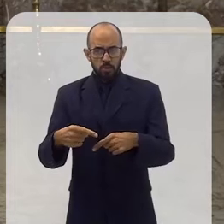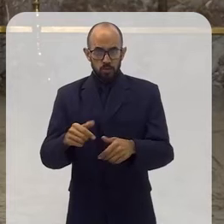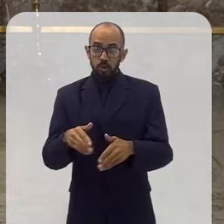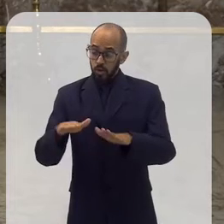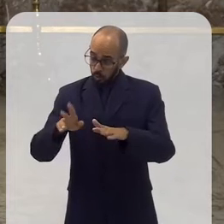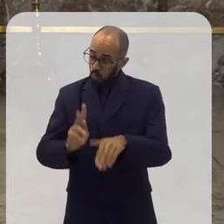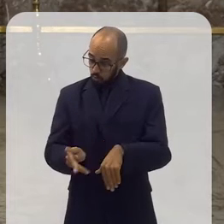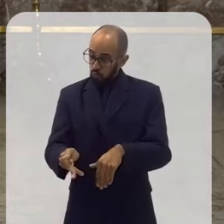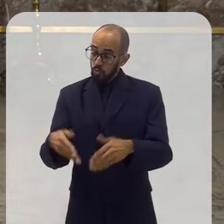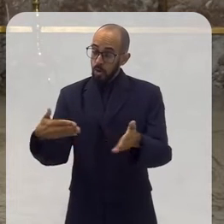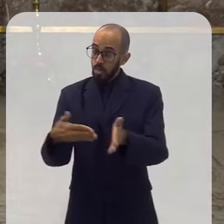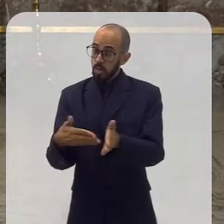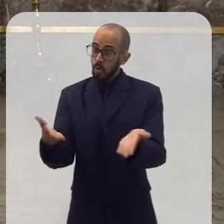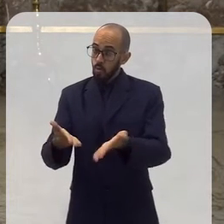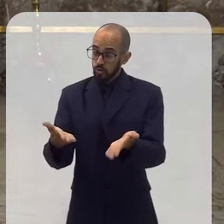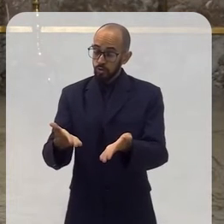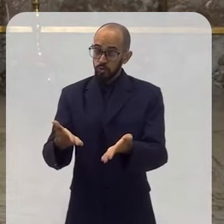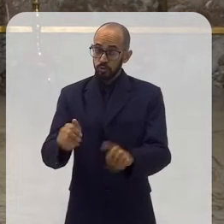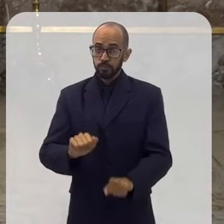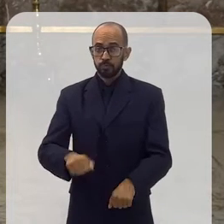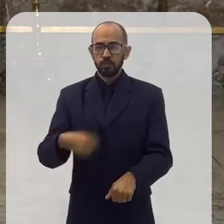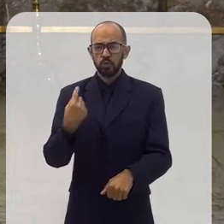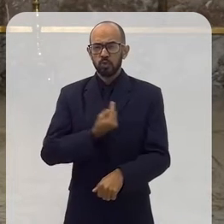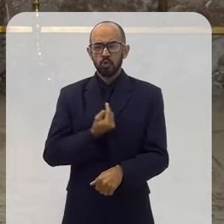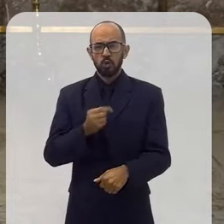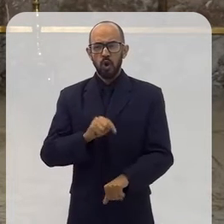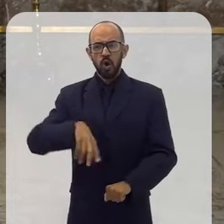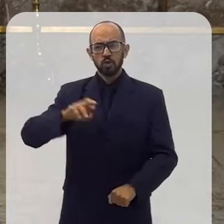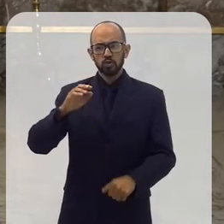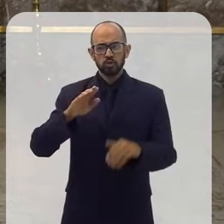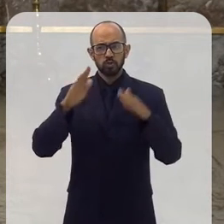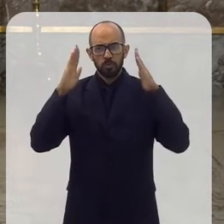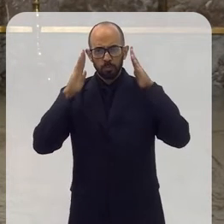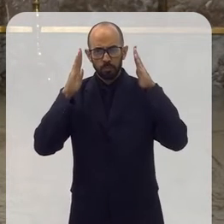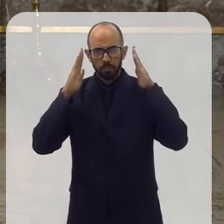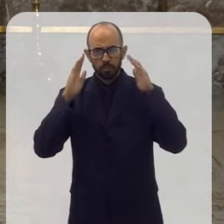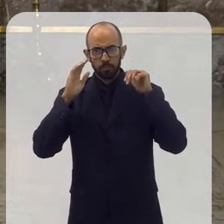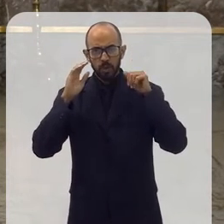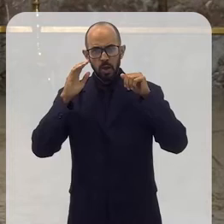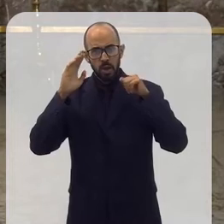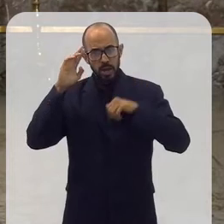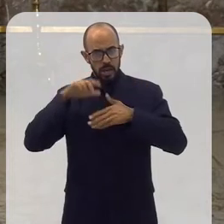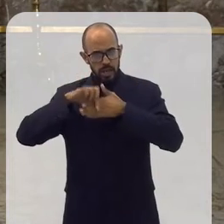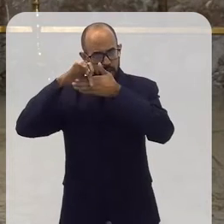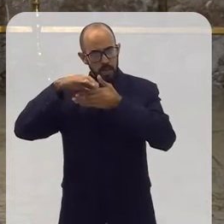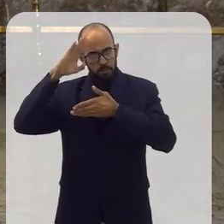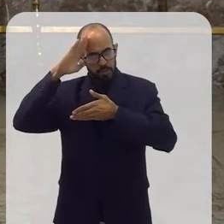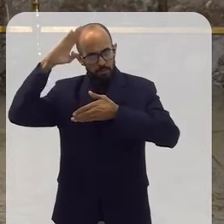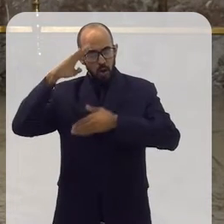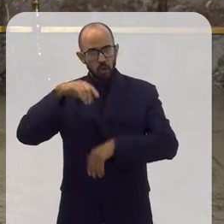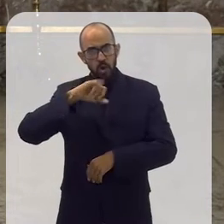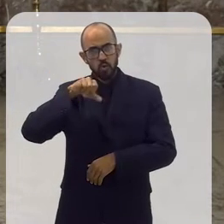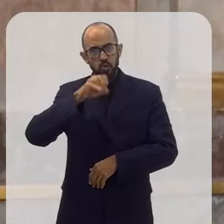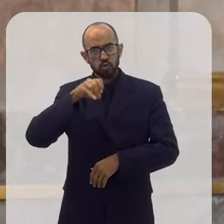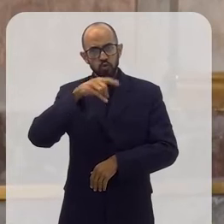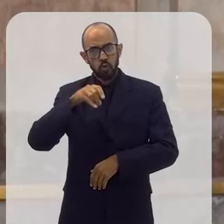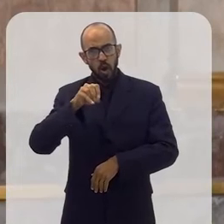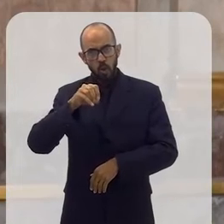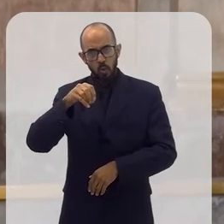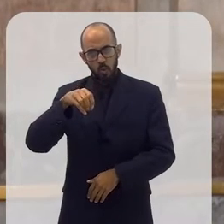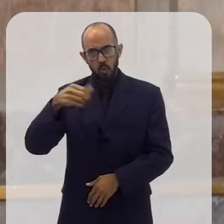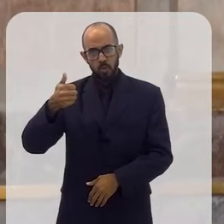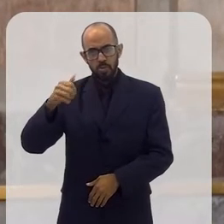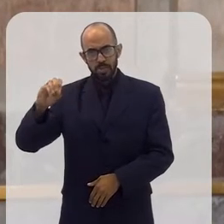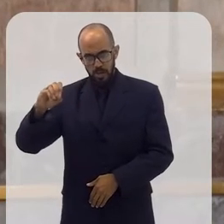está lá até hoje. Nosso atual patriarca é o patriarca João X. E